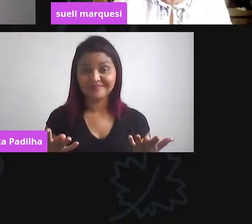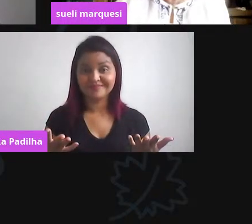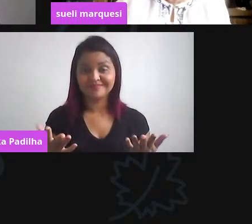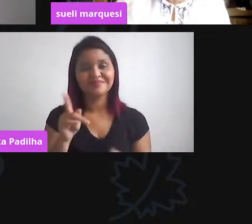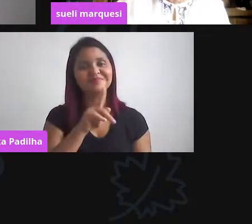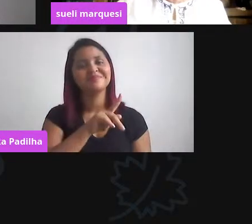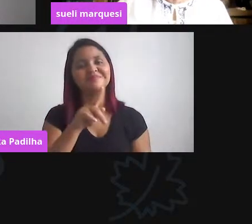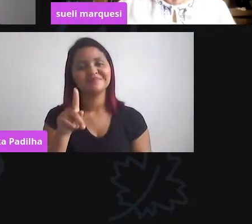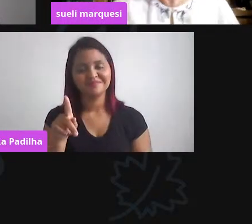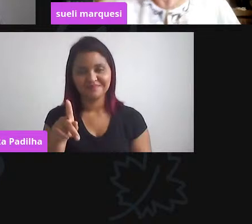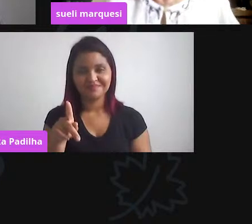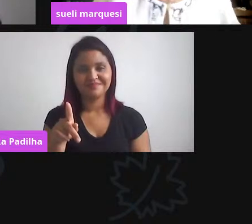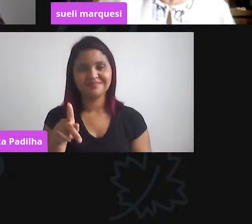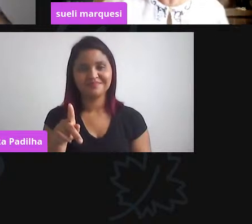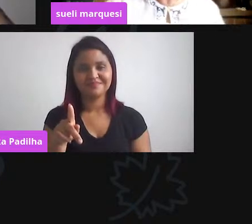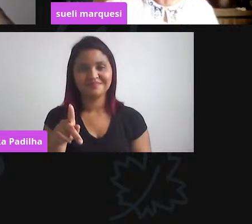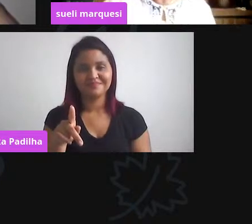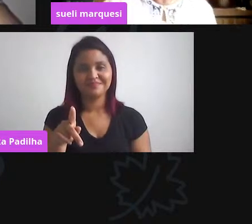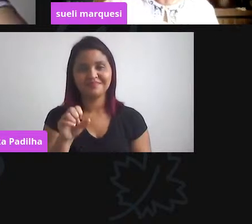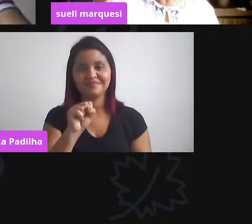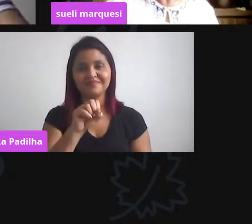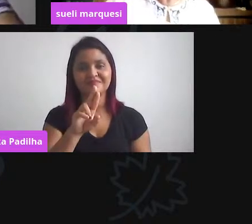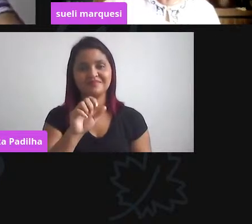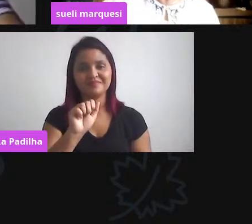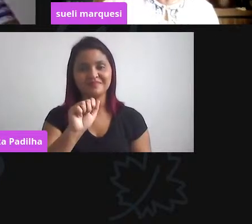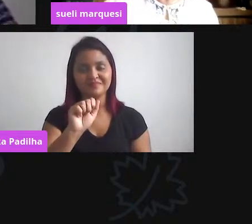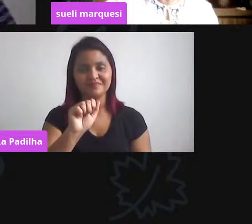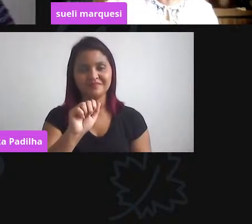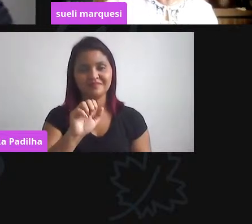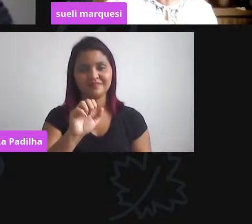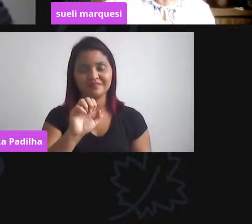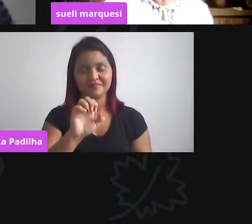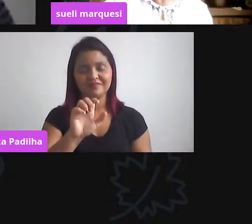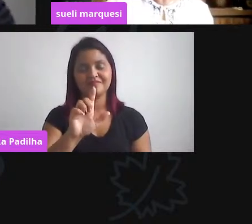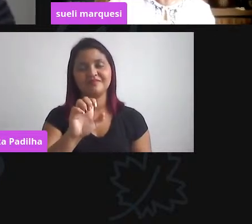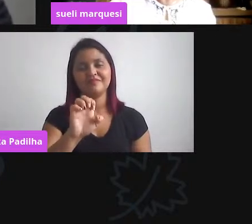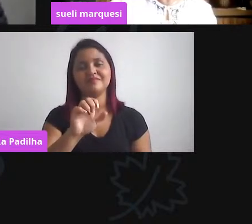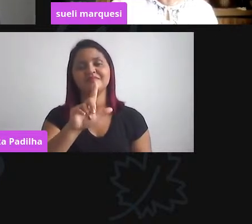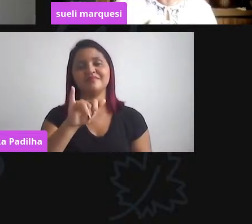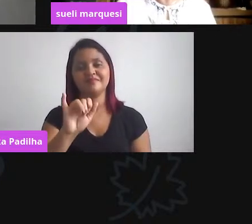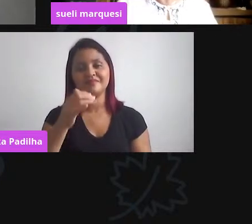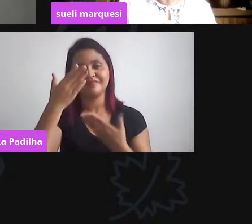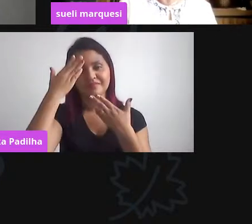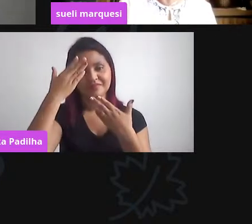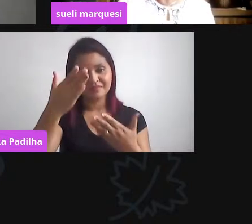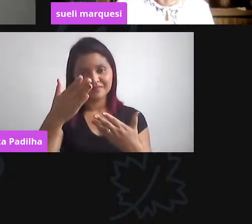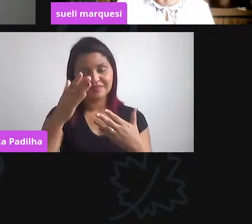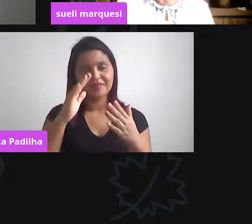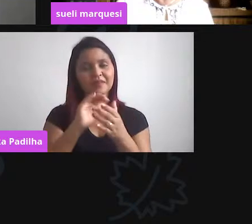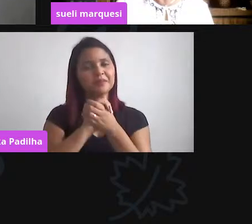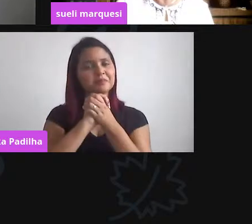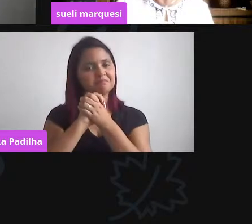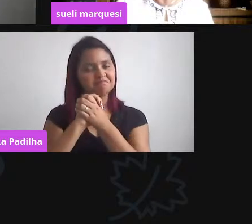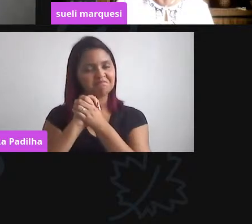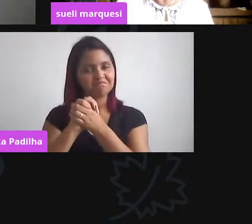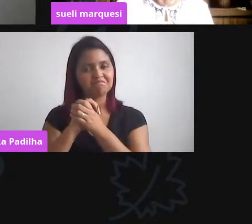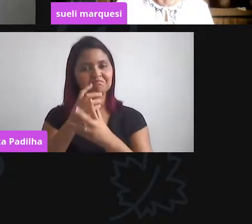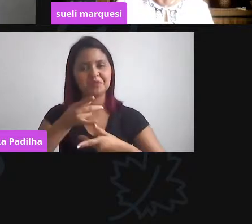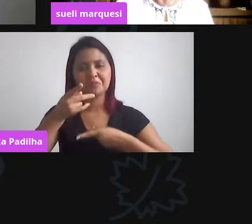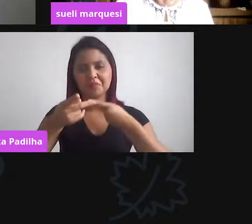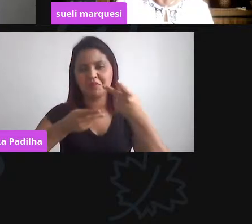professora Sueli, nós agradecemos e damos os parabéns pela sua fala. Nós